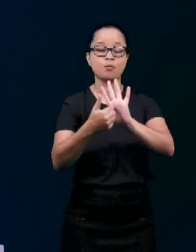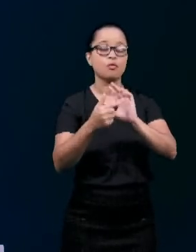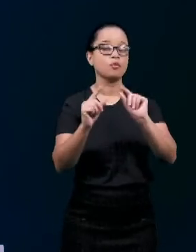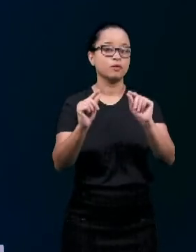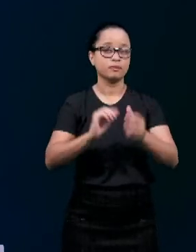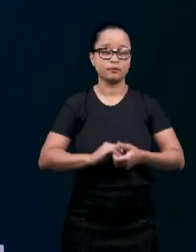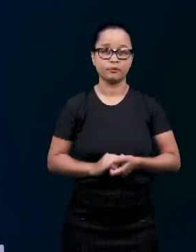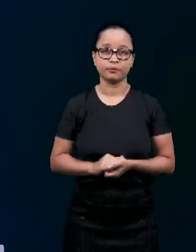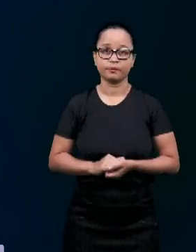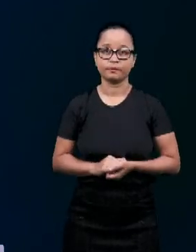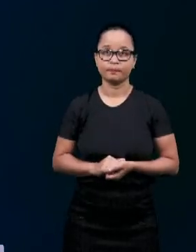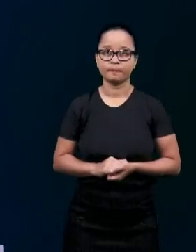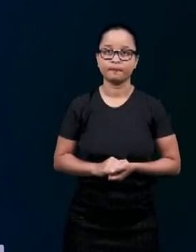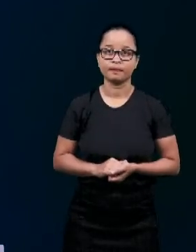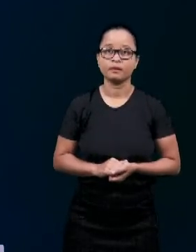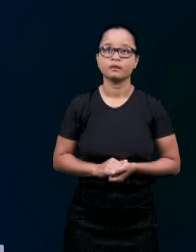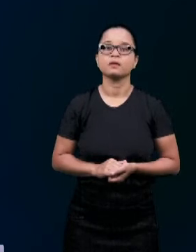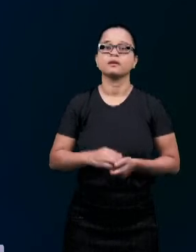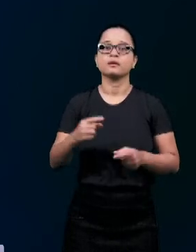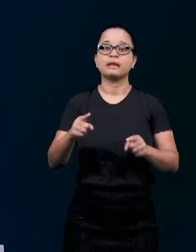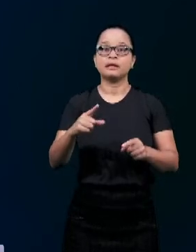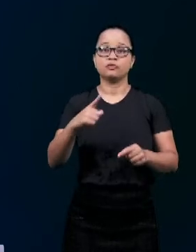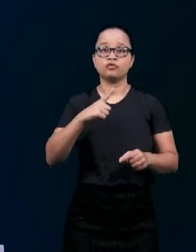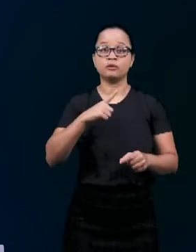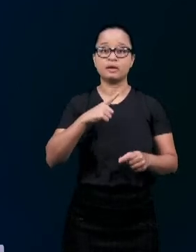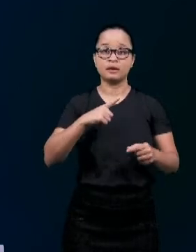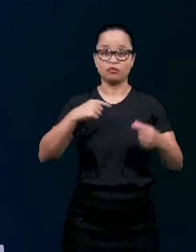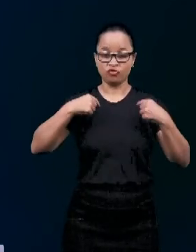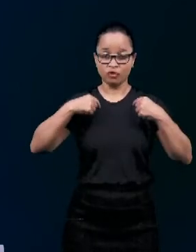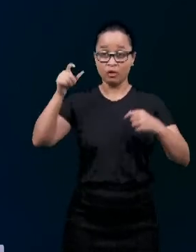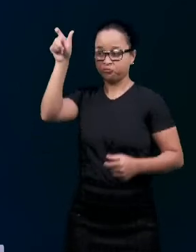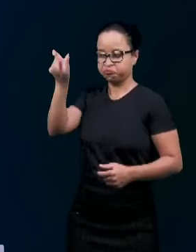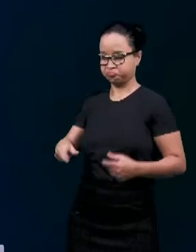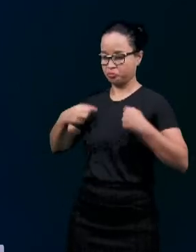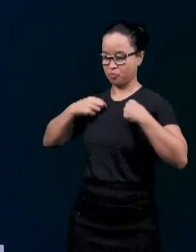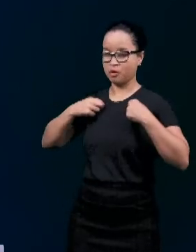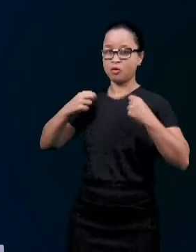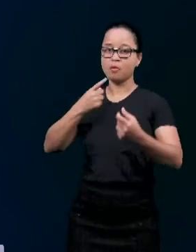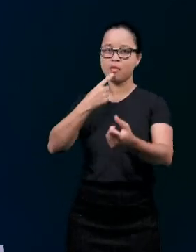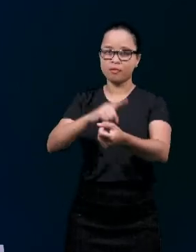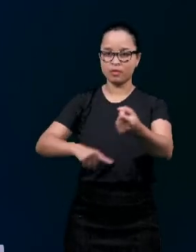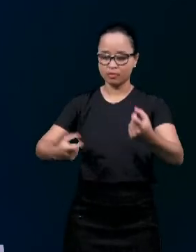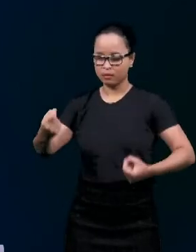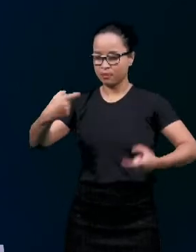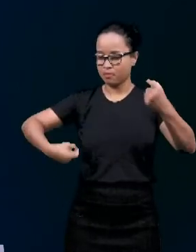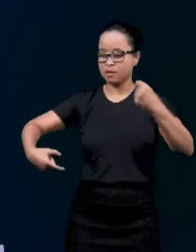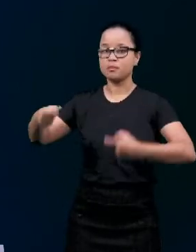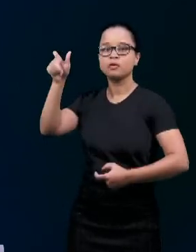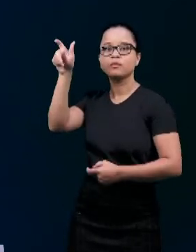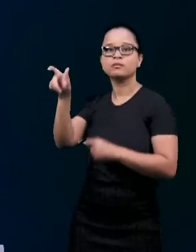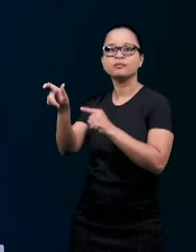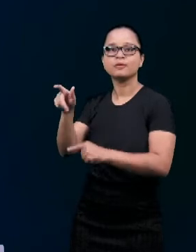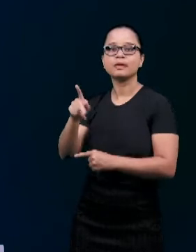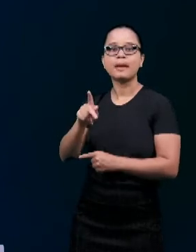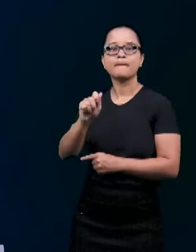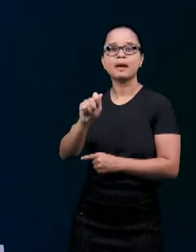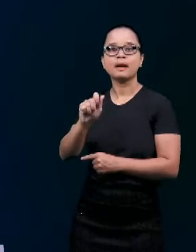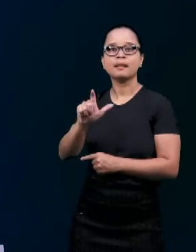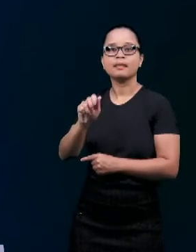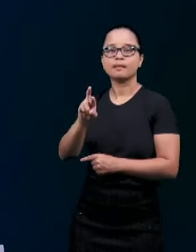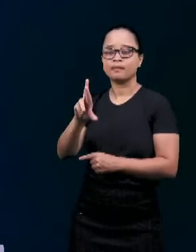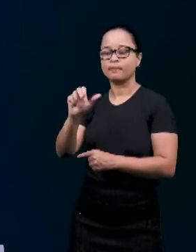seguinte: "Estava vestido de uma veste salpicada de sangue, e o nome pelo qual se chama é a Palavra de